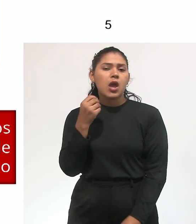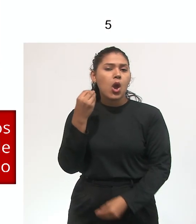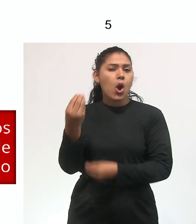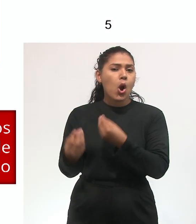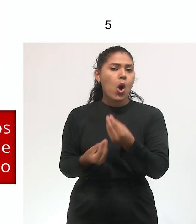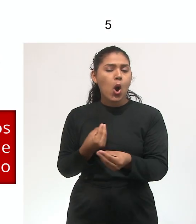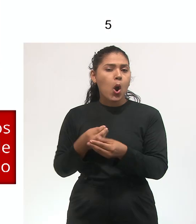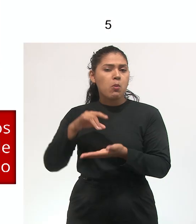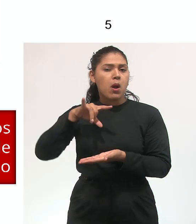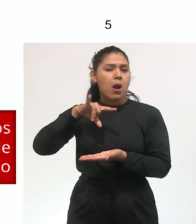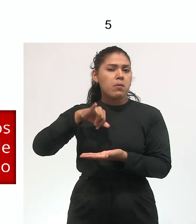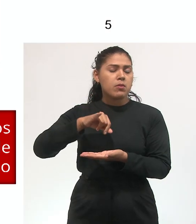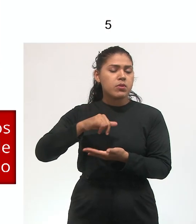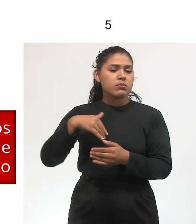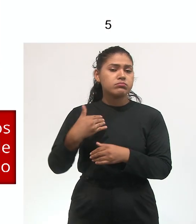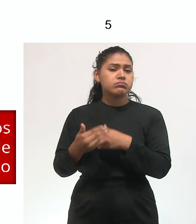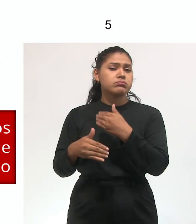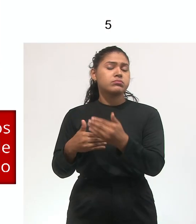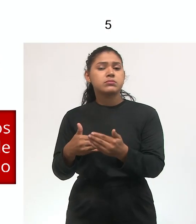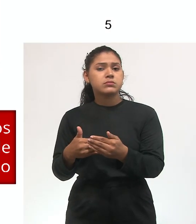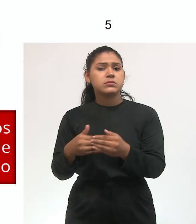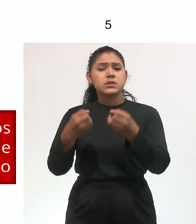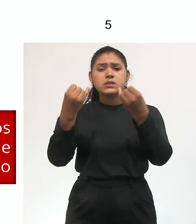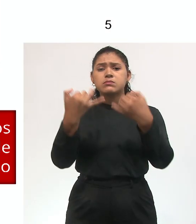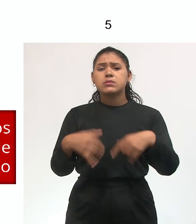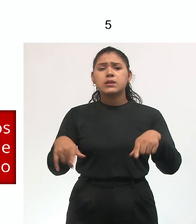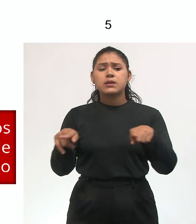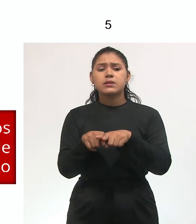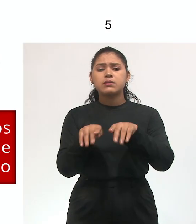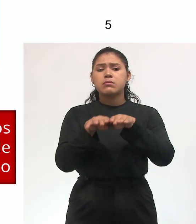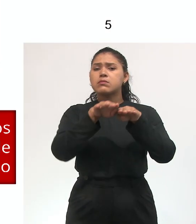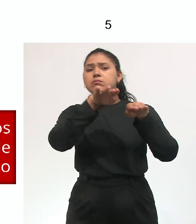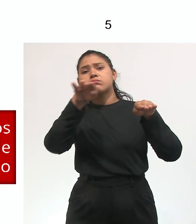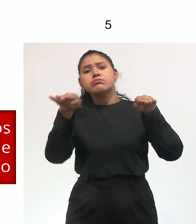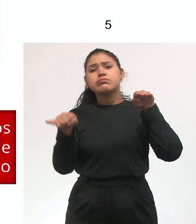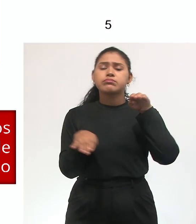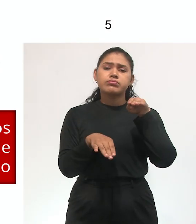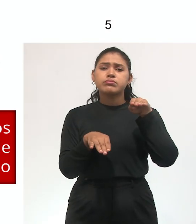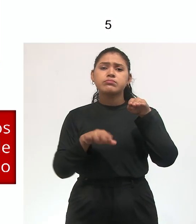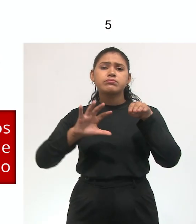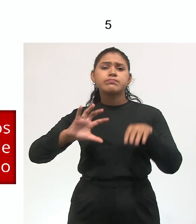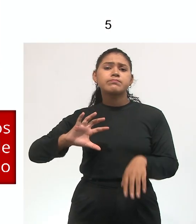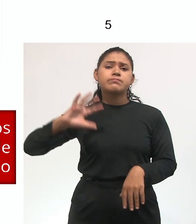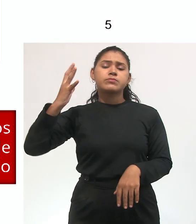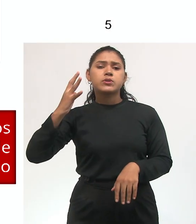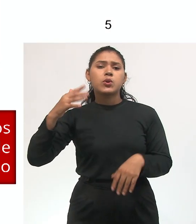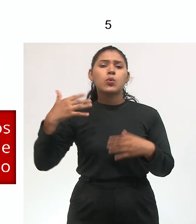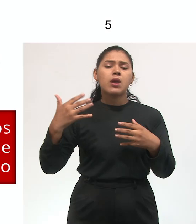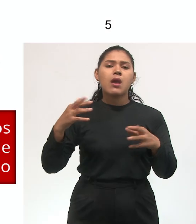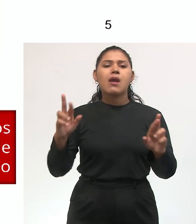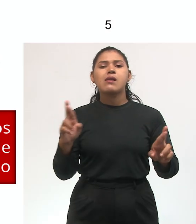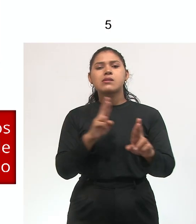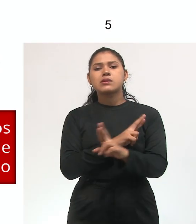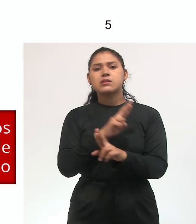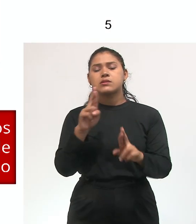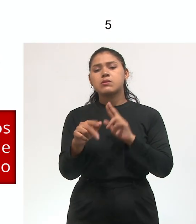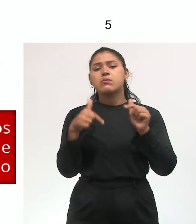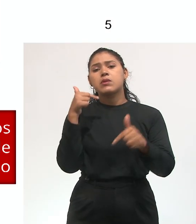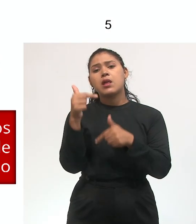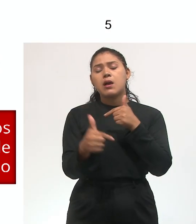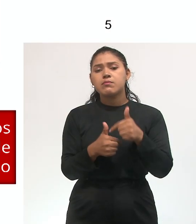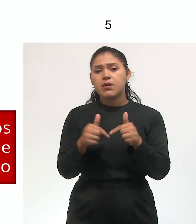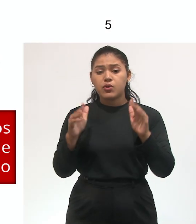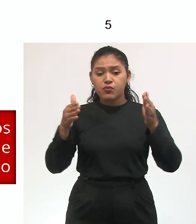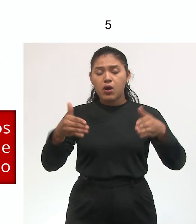produção capitalista, né? E ele vai dizer que as desigualdades, elas são provocadas justamente pelas relações